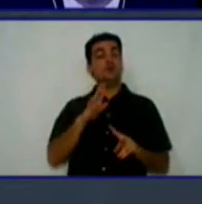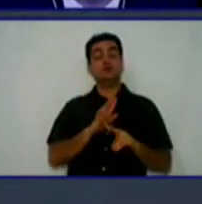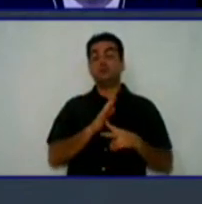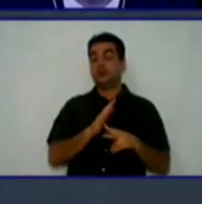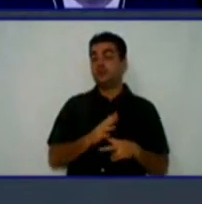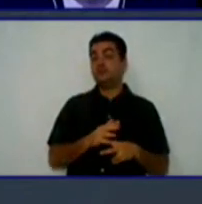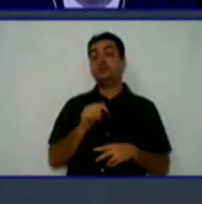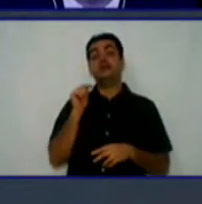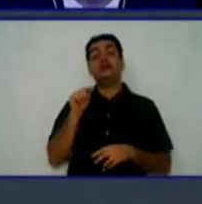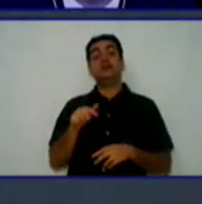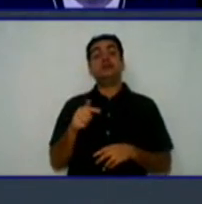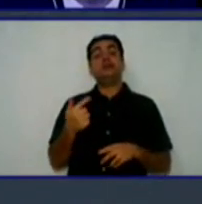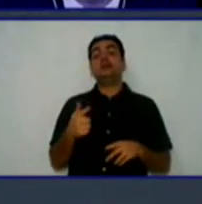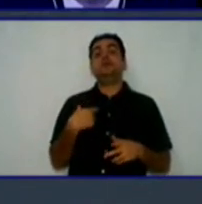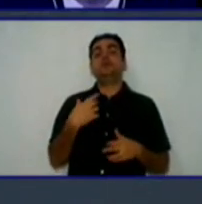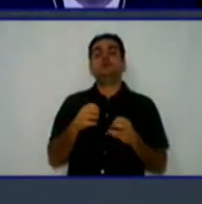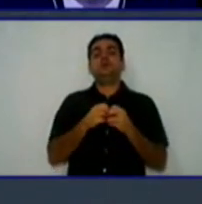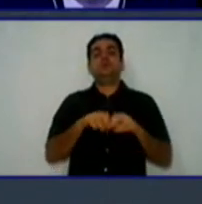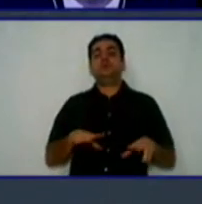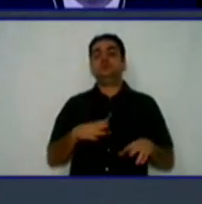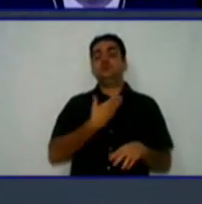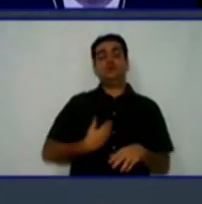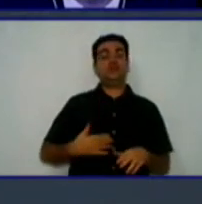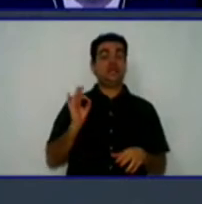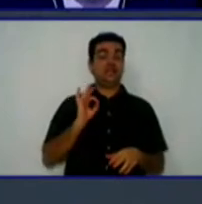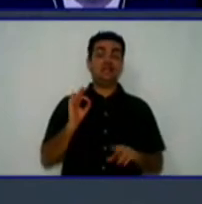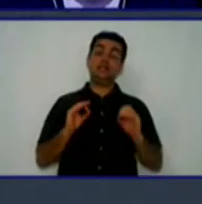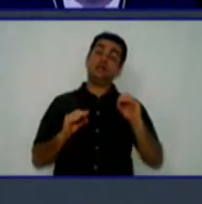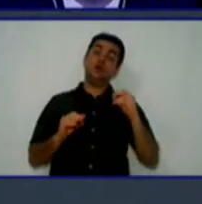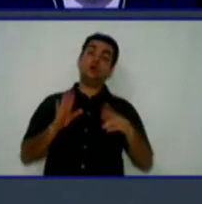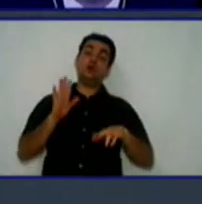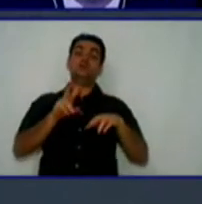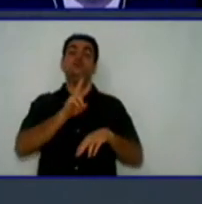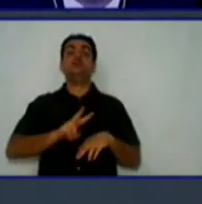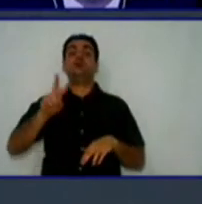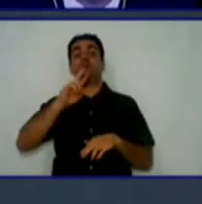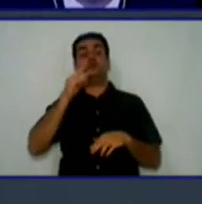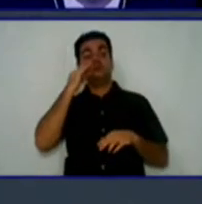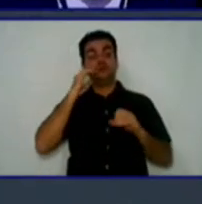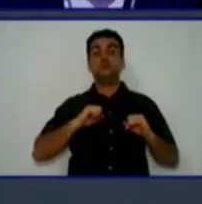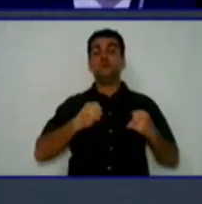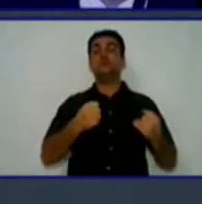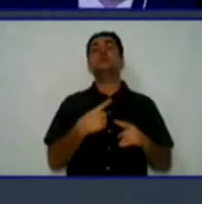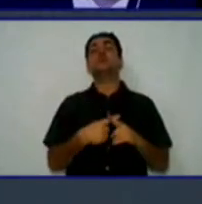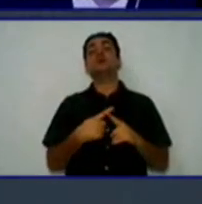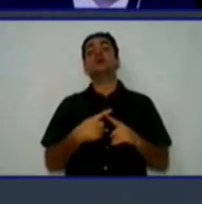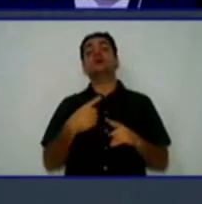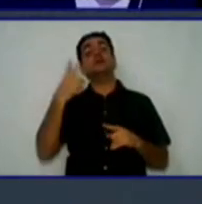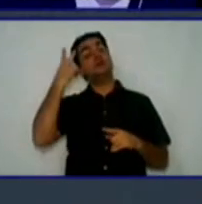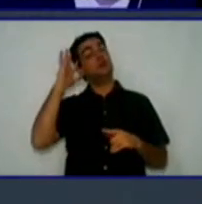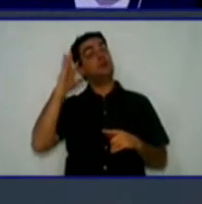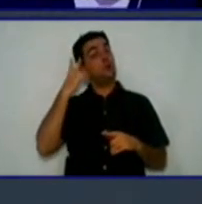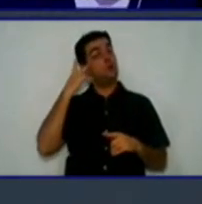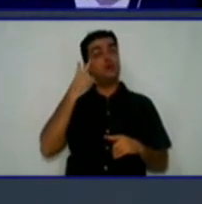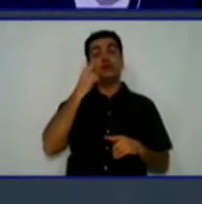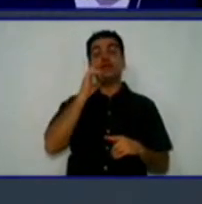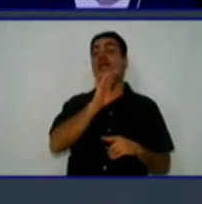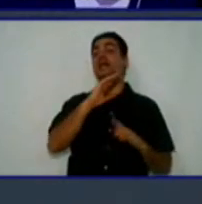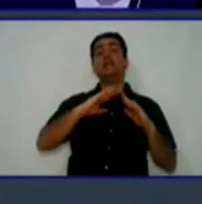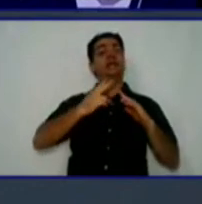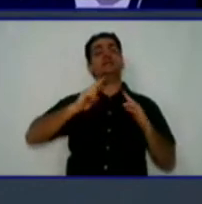nenhuma evidência de prejuízo ao erário ou deterioração do valor empregado diante da tendência em regra de sua